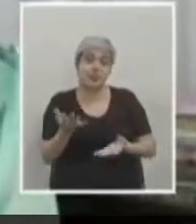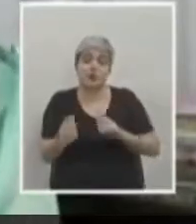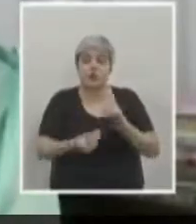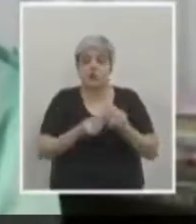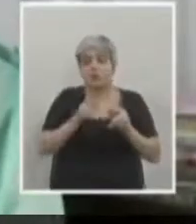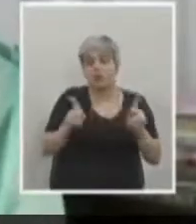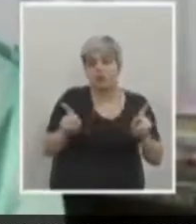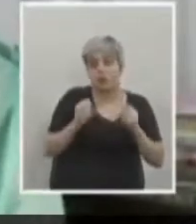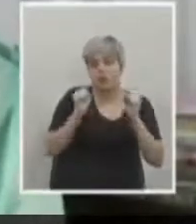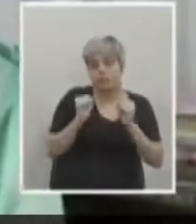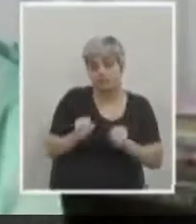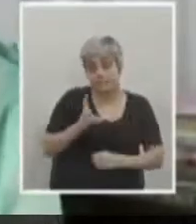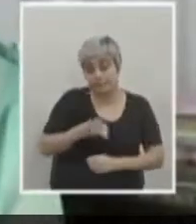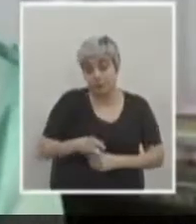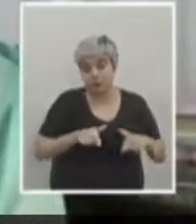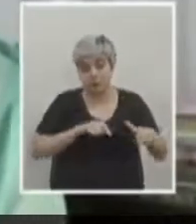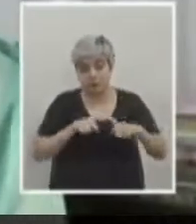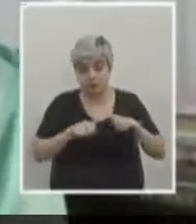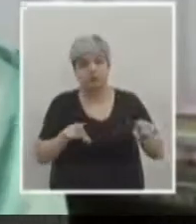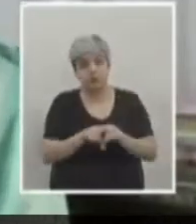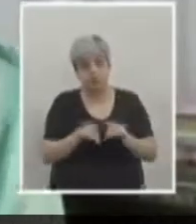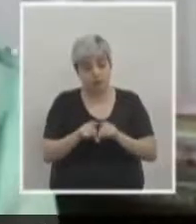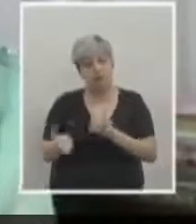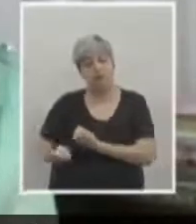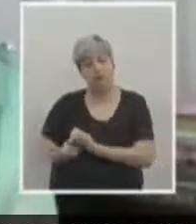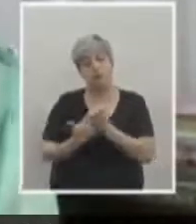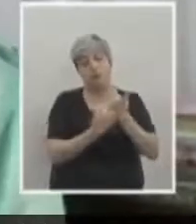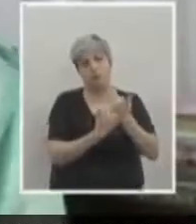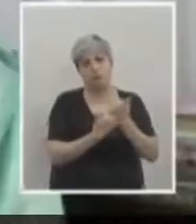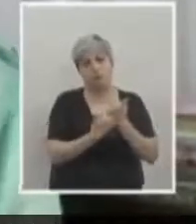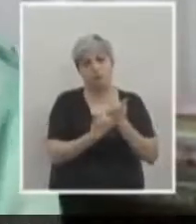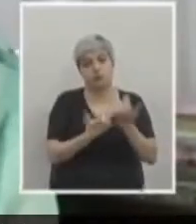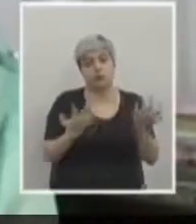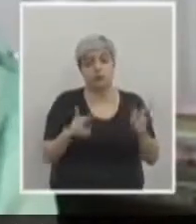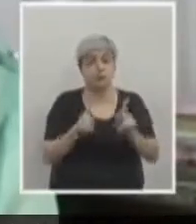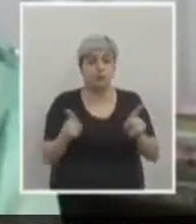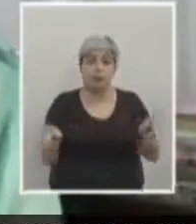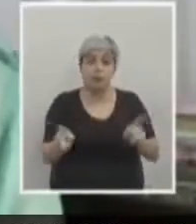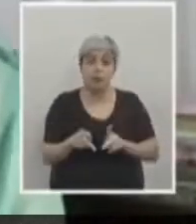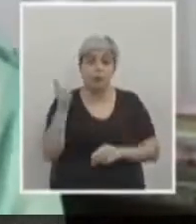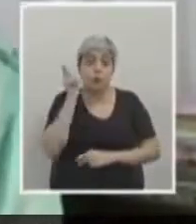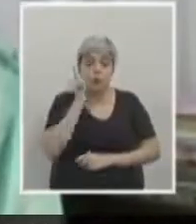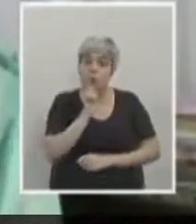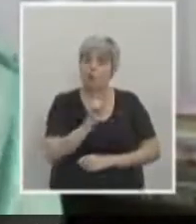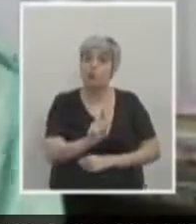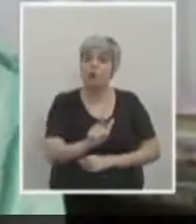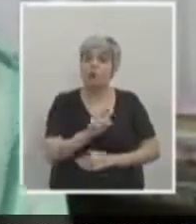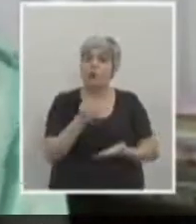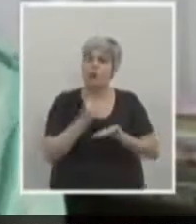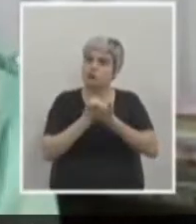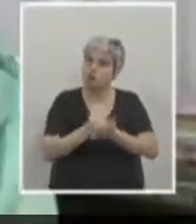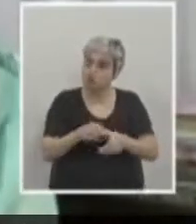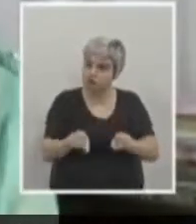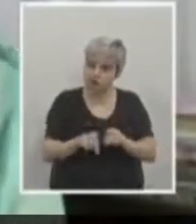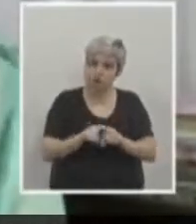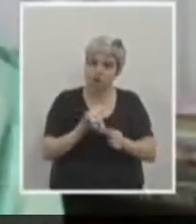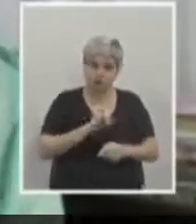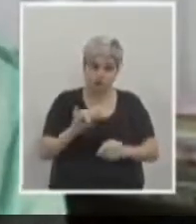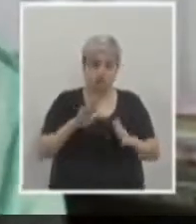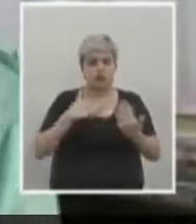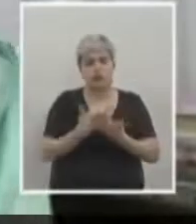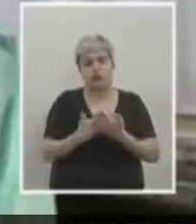trabalho no apoio? Por que não permitir, né, que essas professoras assumam um aluno de apoio se a escola tiver? E contrate um